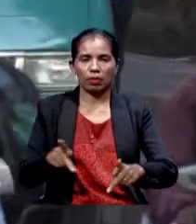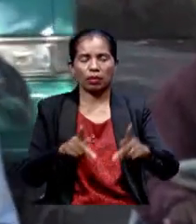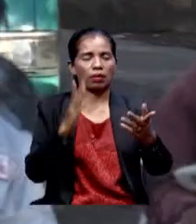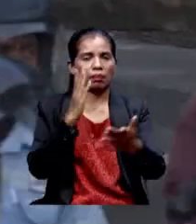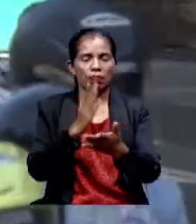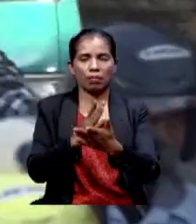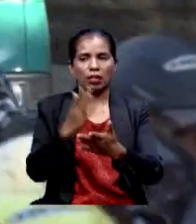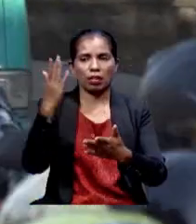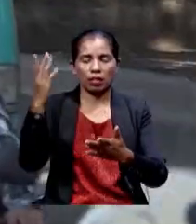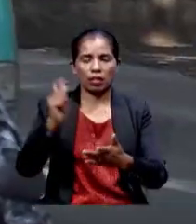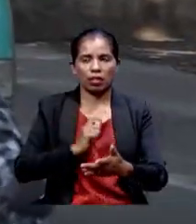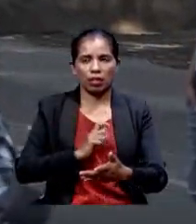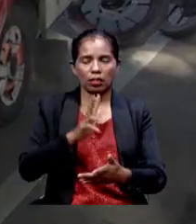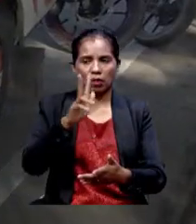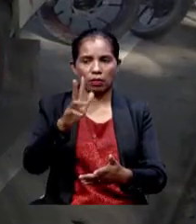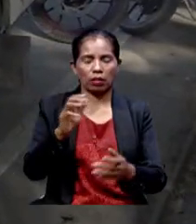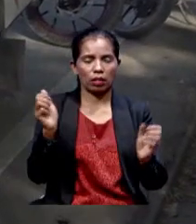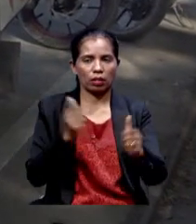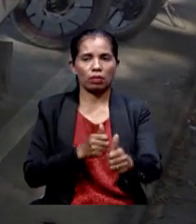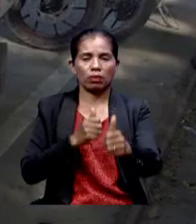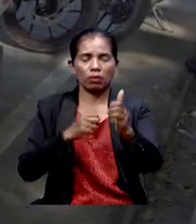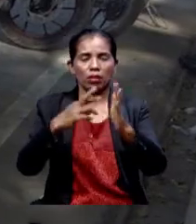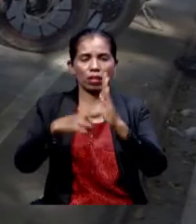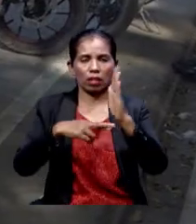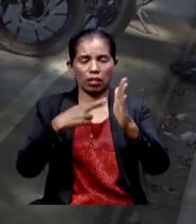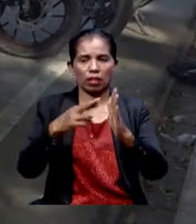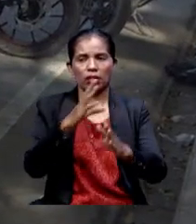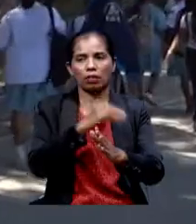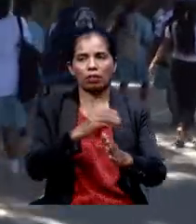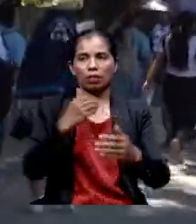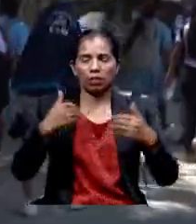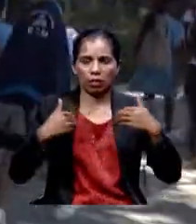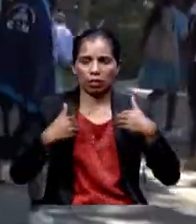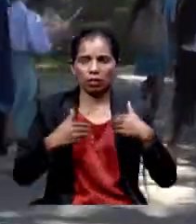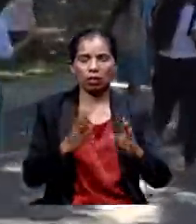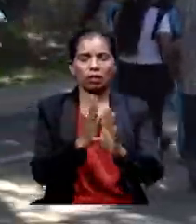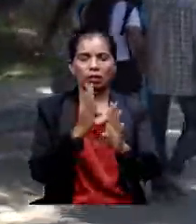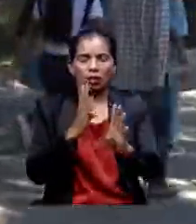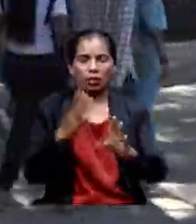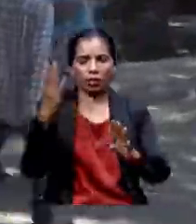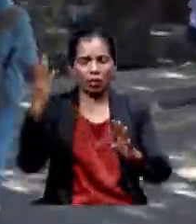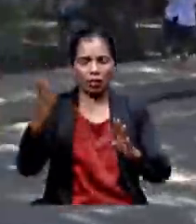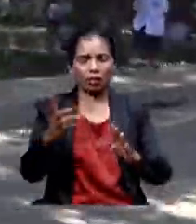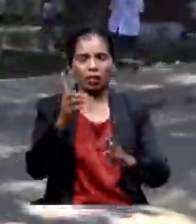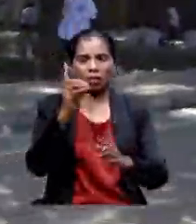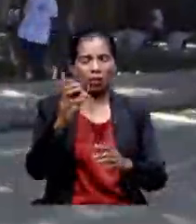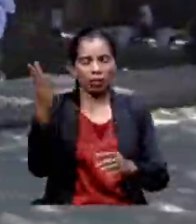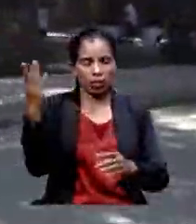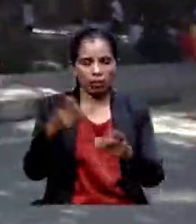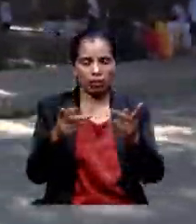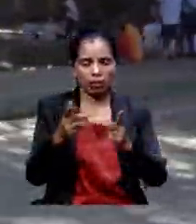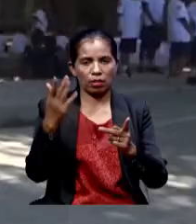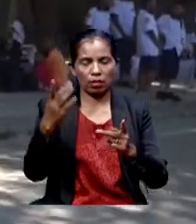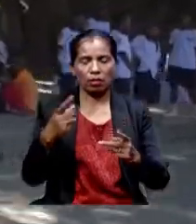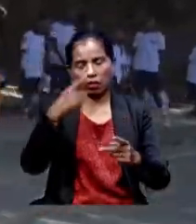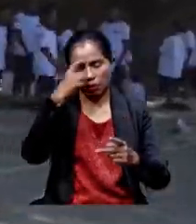e a terminal Tacitolo, la tuir sinais trânsito, hodi hamosu engarrafamento e a terminal refere. Também